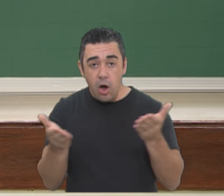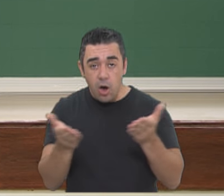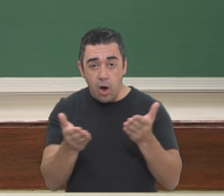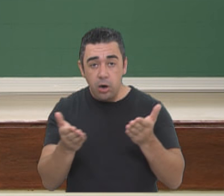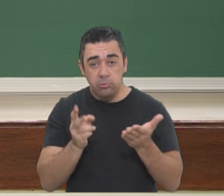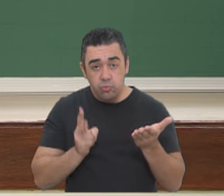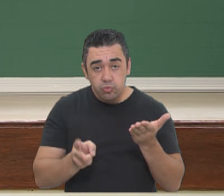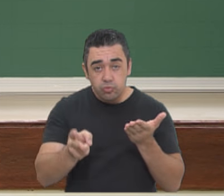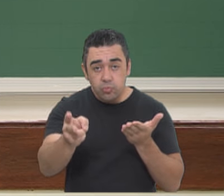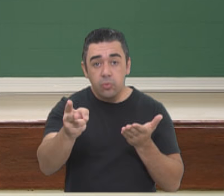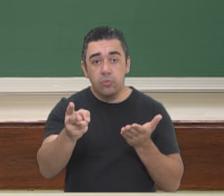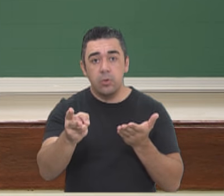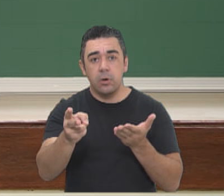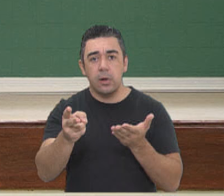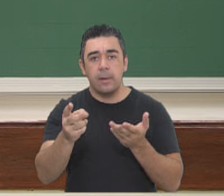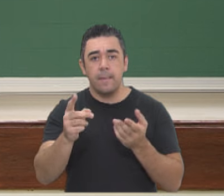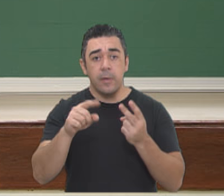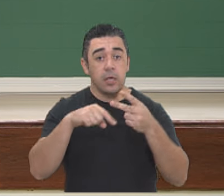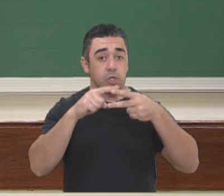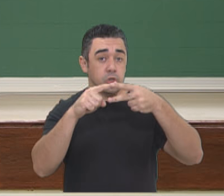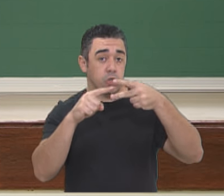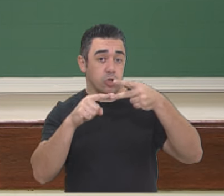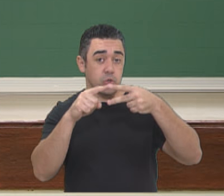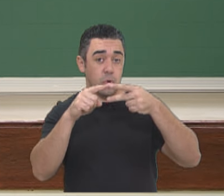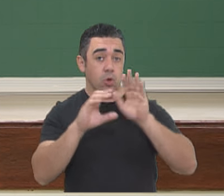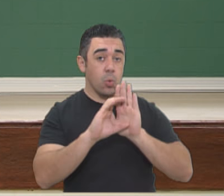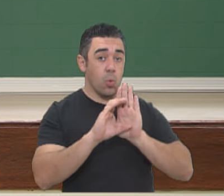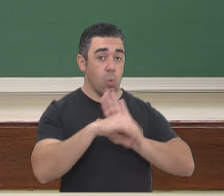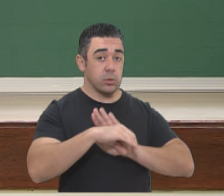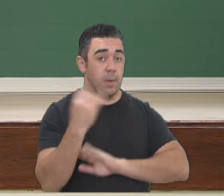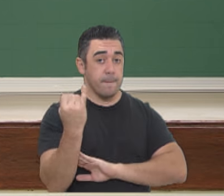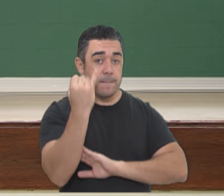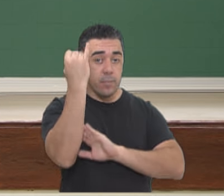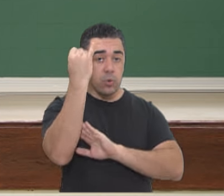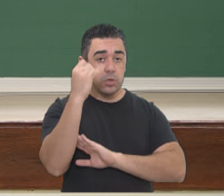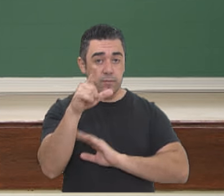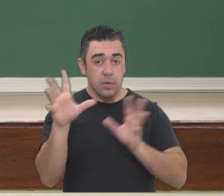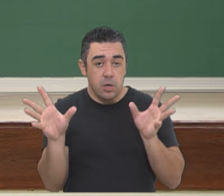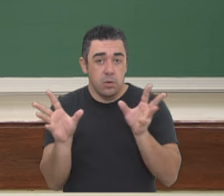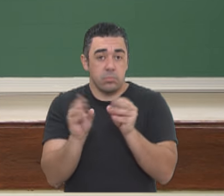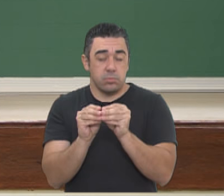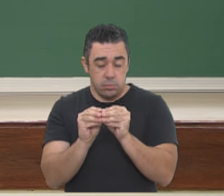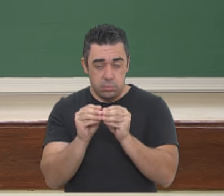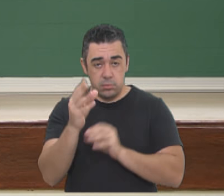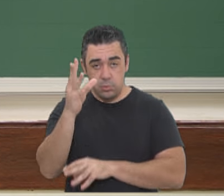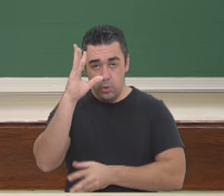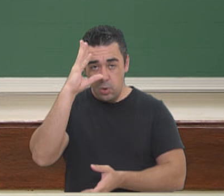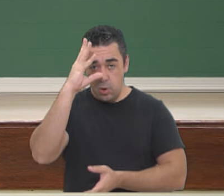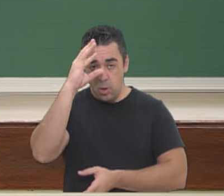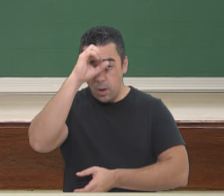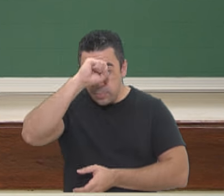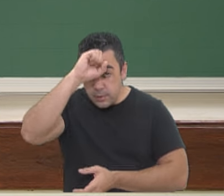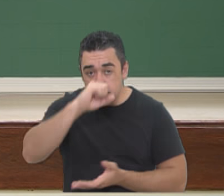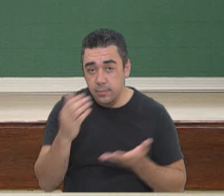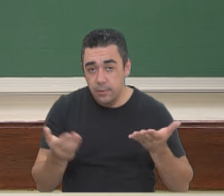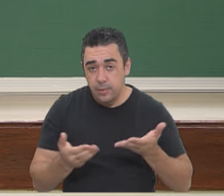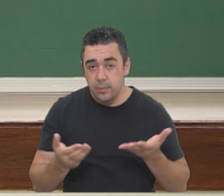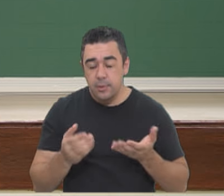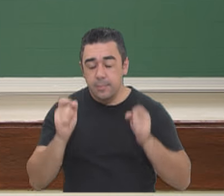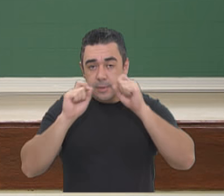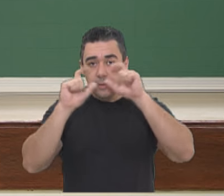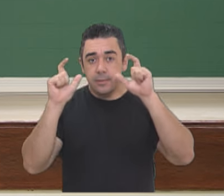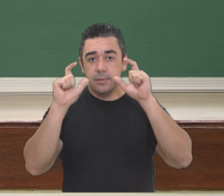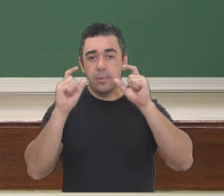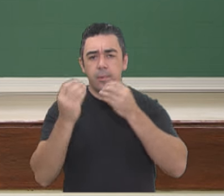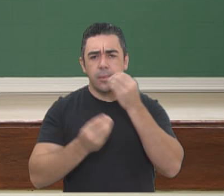vai seguir com mais 2 conceitos que são importantes no conjunto dos números inteiros. Prestem muita atenção.